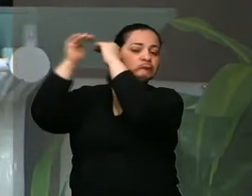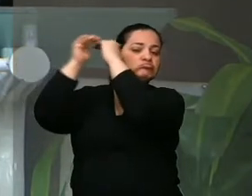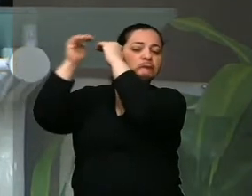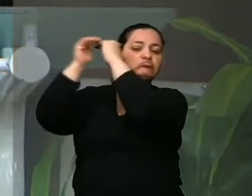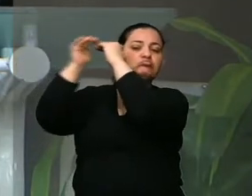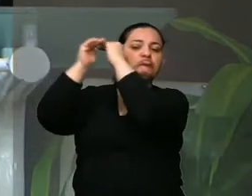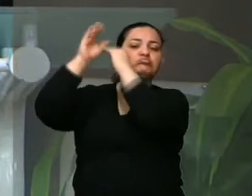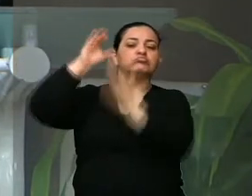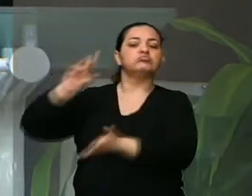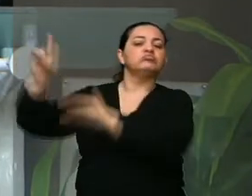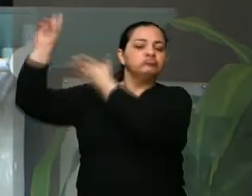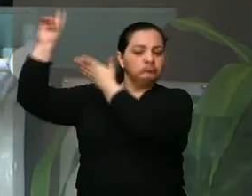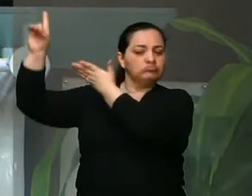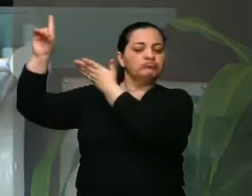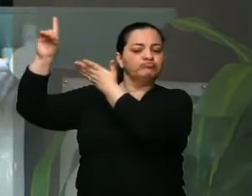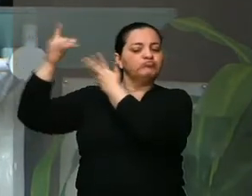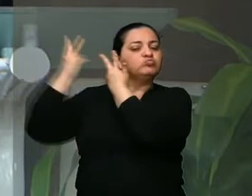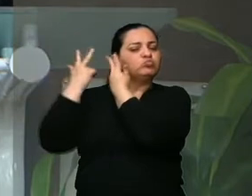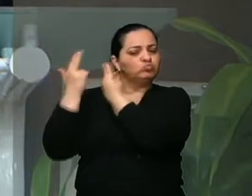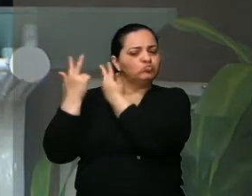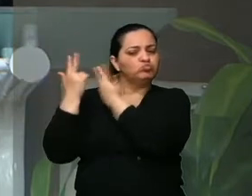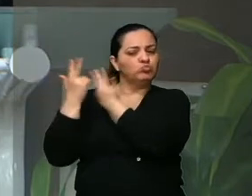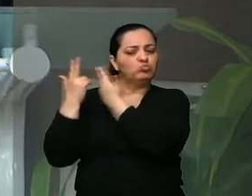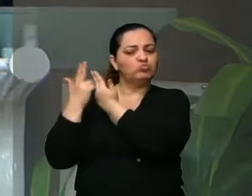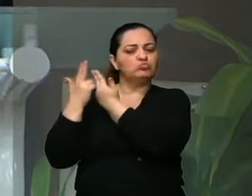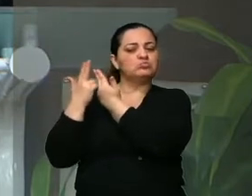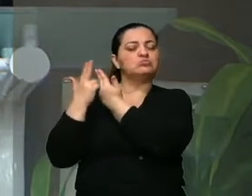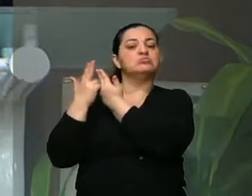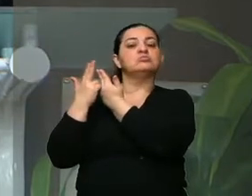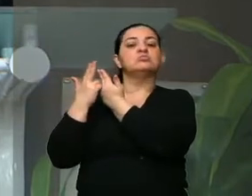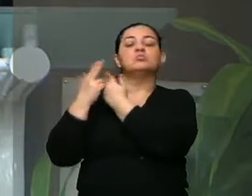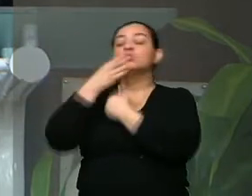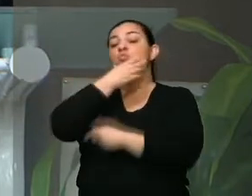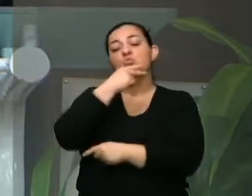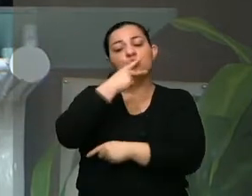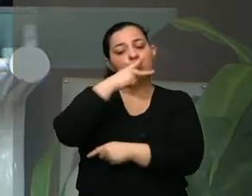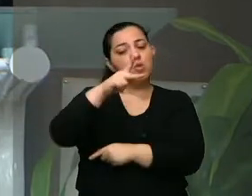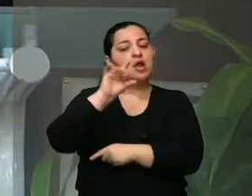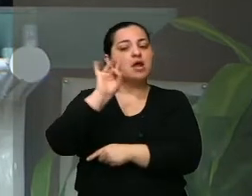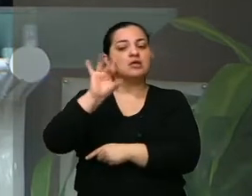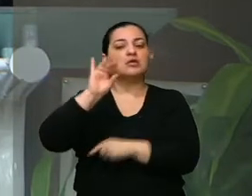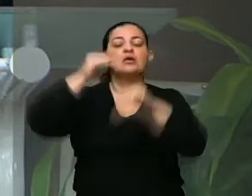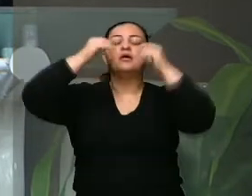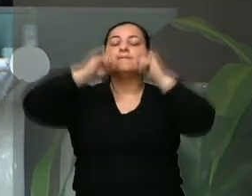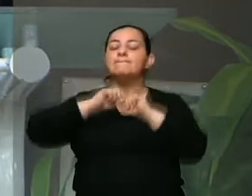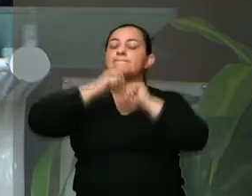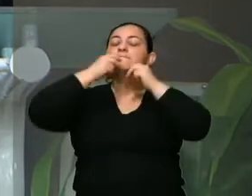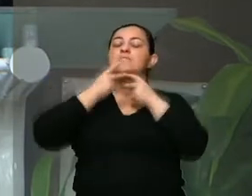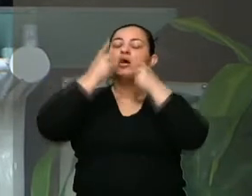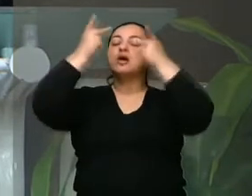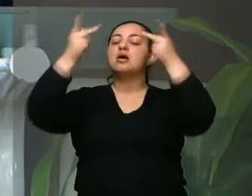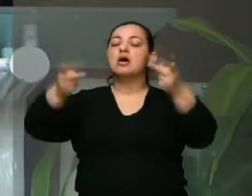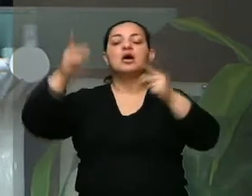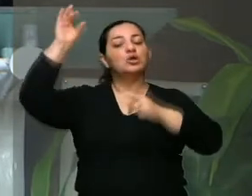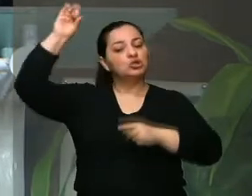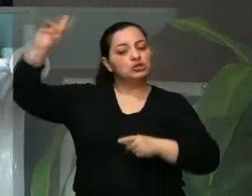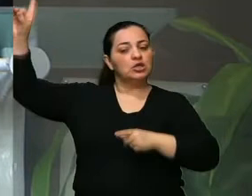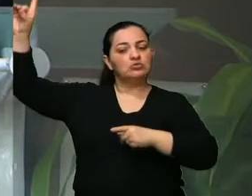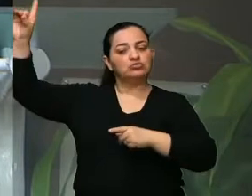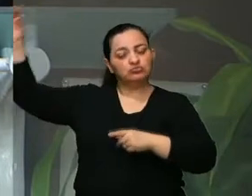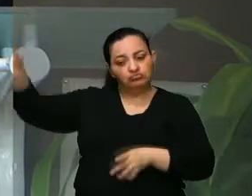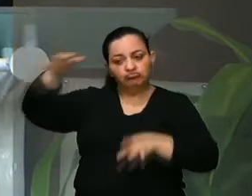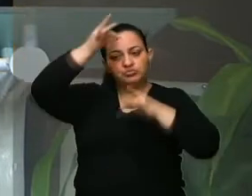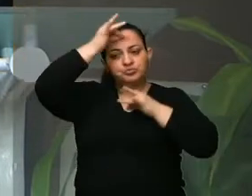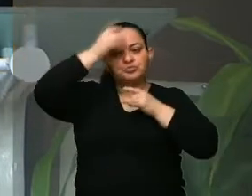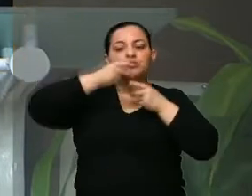quanto a palavra de deus o profeta dizer somente abriram a boca de deus falar ah